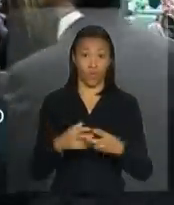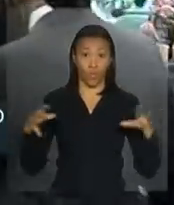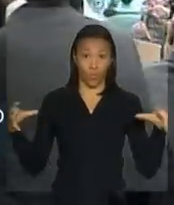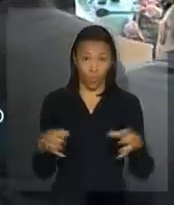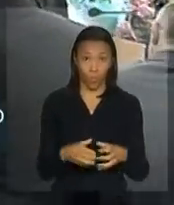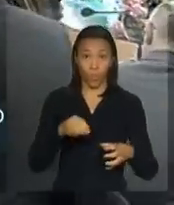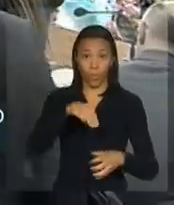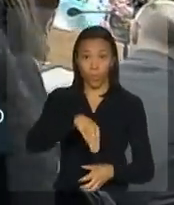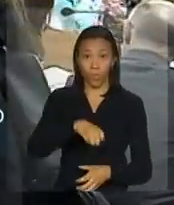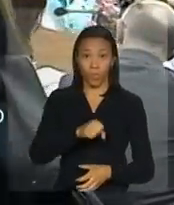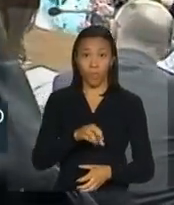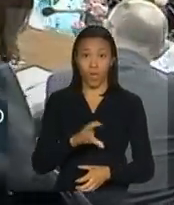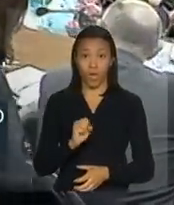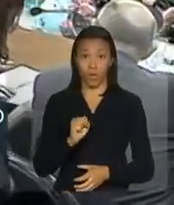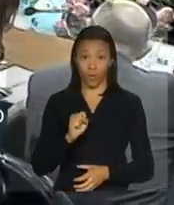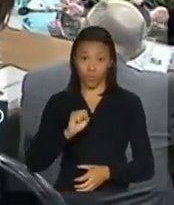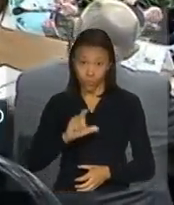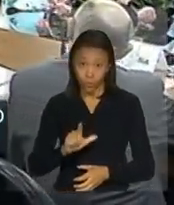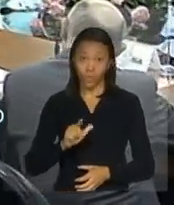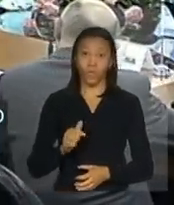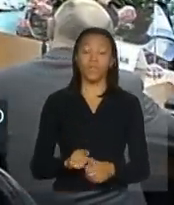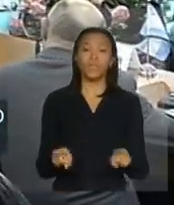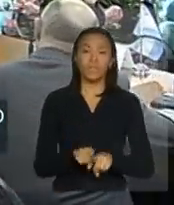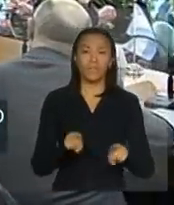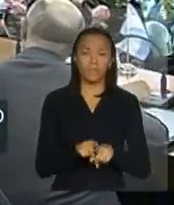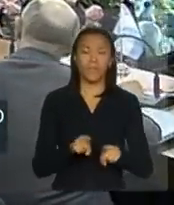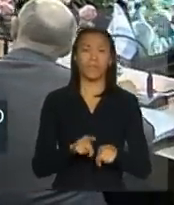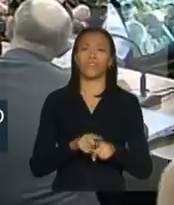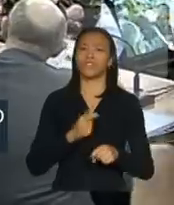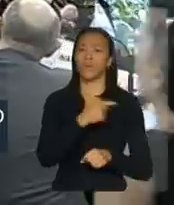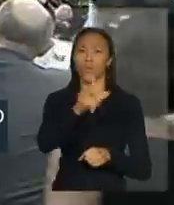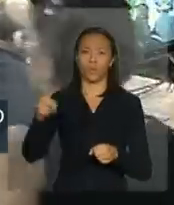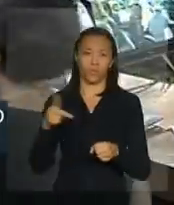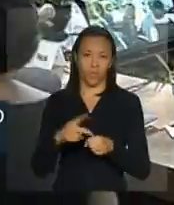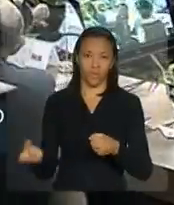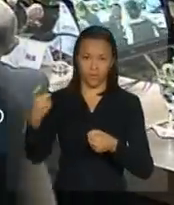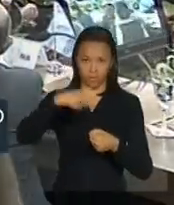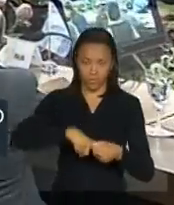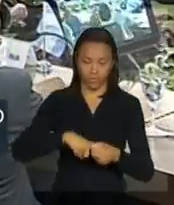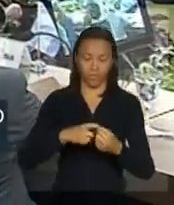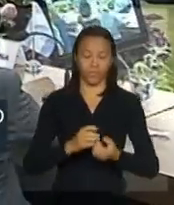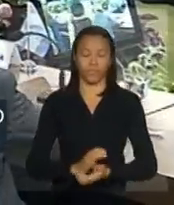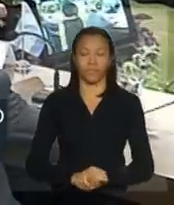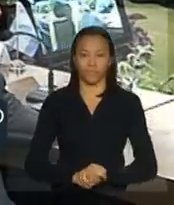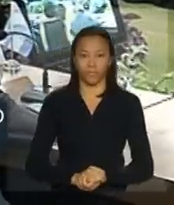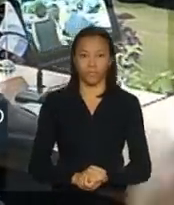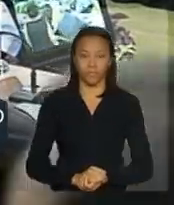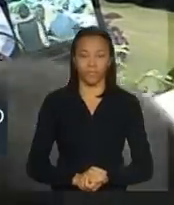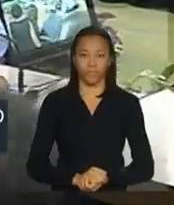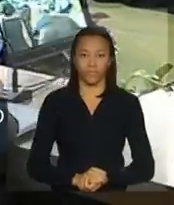de cúpula dos chefes de Estado do Mercosul e Estados Associados.